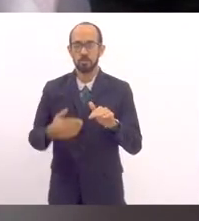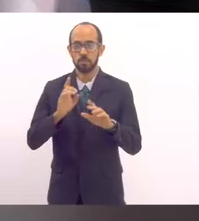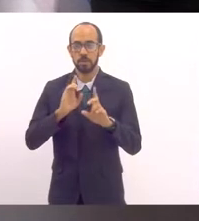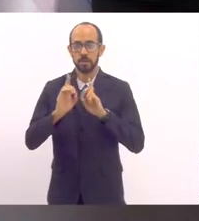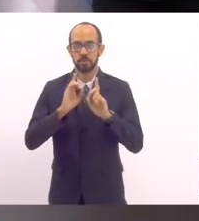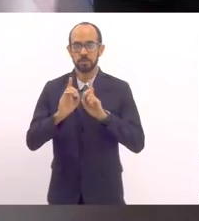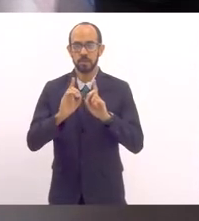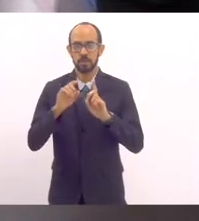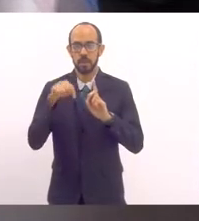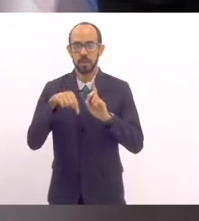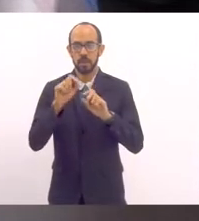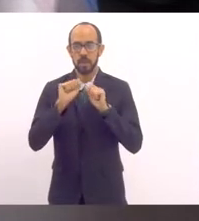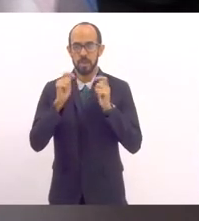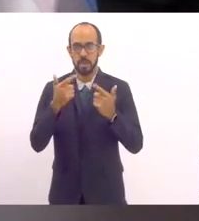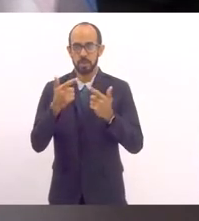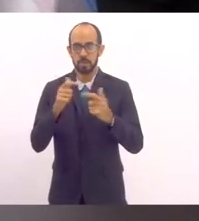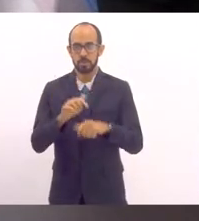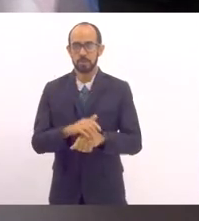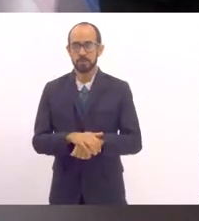nesta Casa Legislativa,